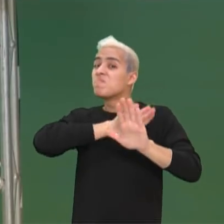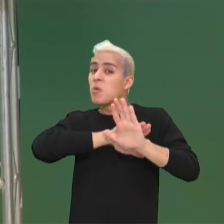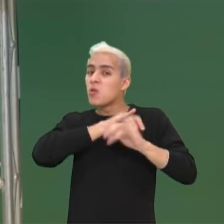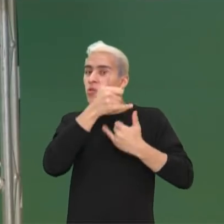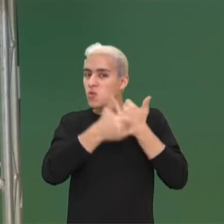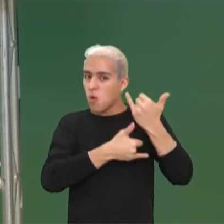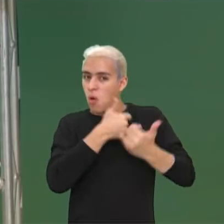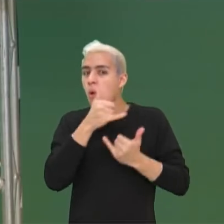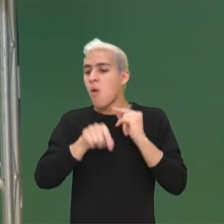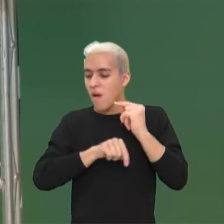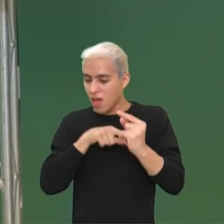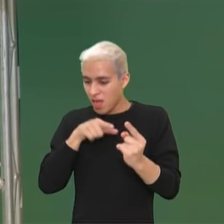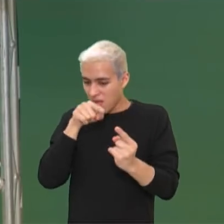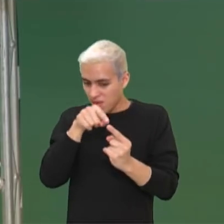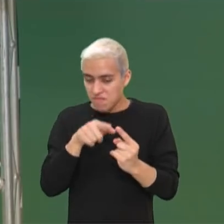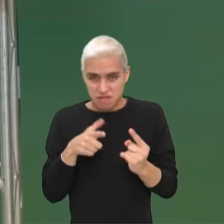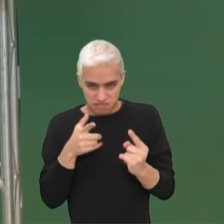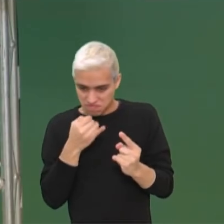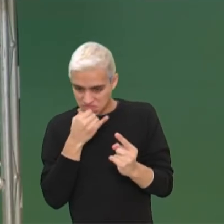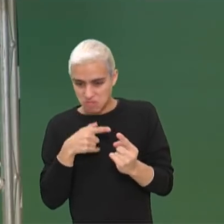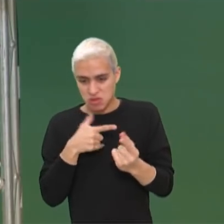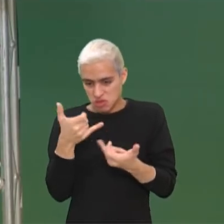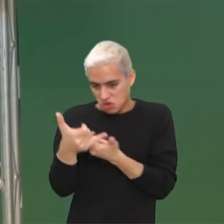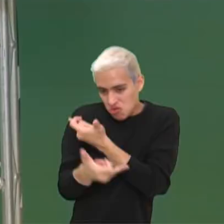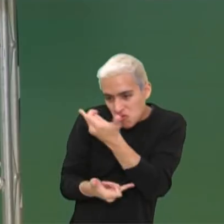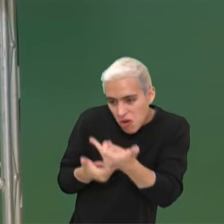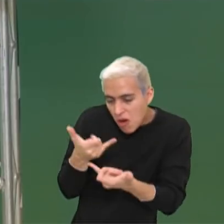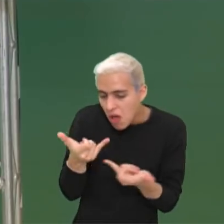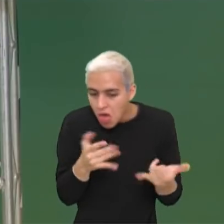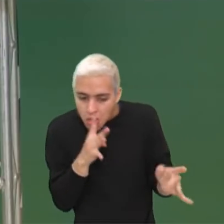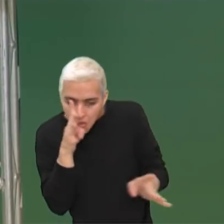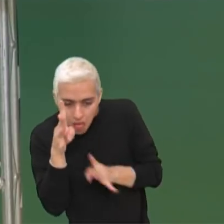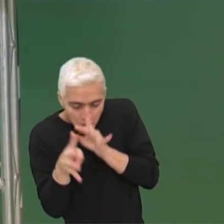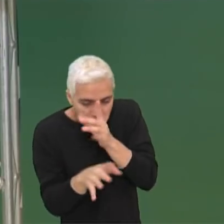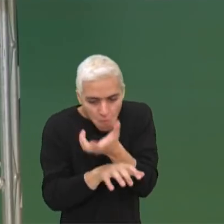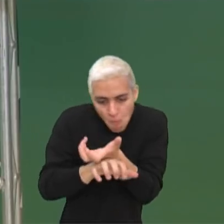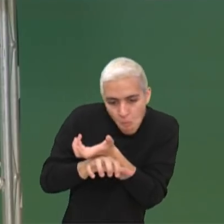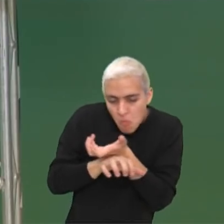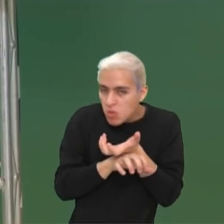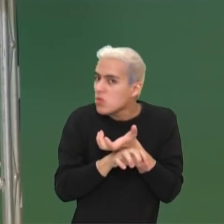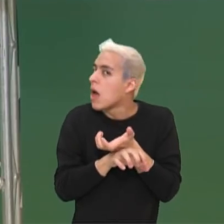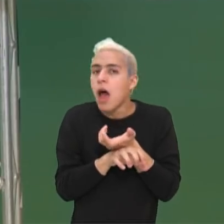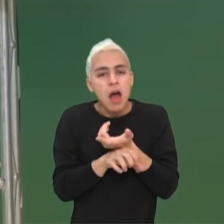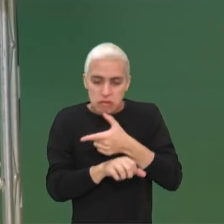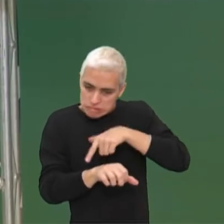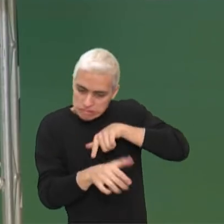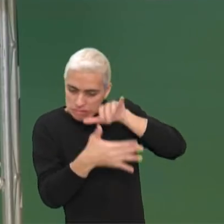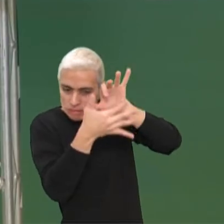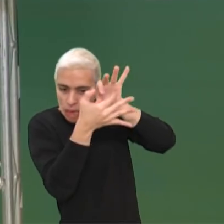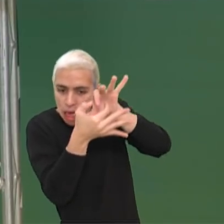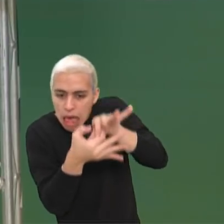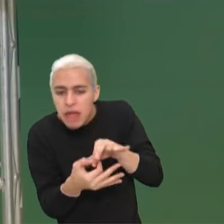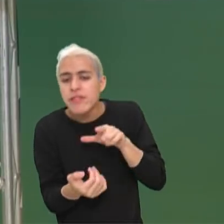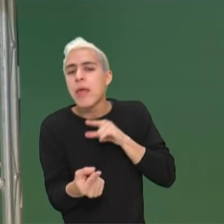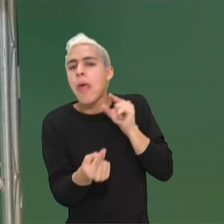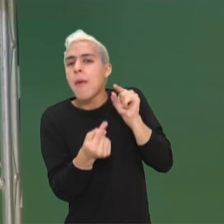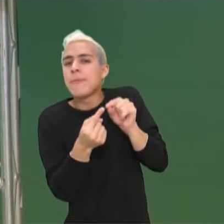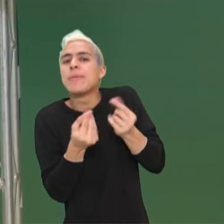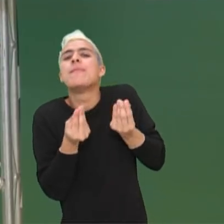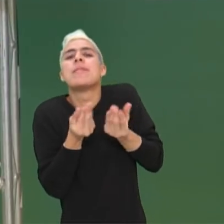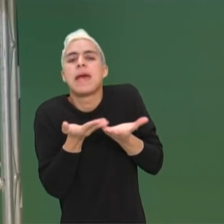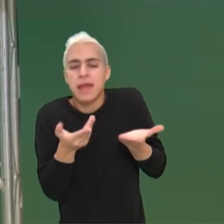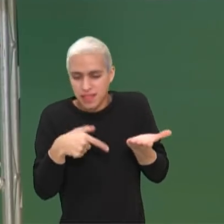ter algo que a gente está aprendendo atrás do jogo? O jogo não é algo vazio, não é algo sem ter finalidade?